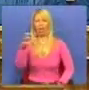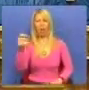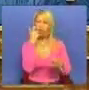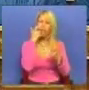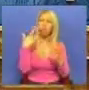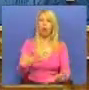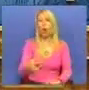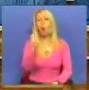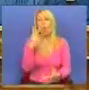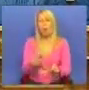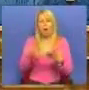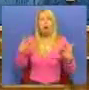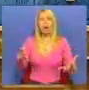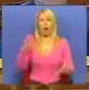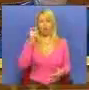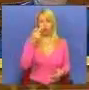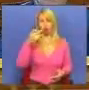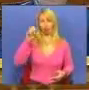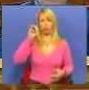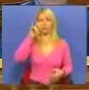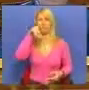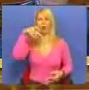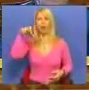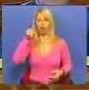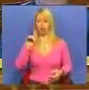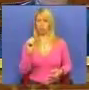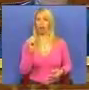disse que as nações